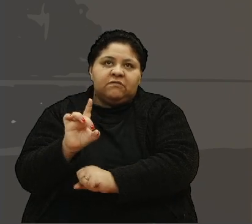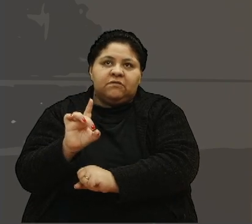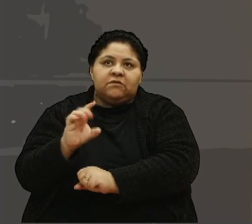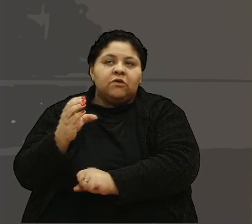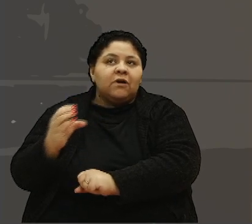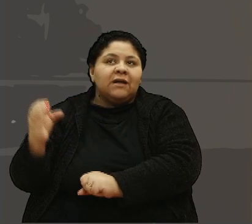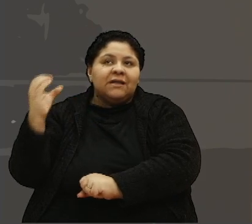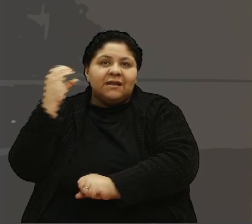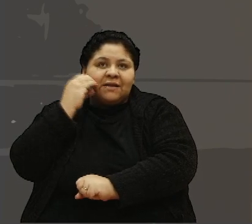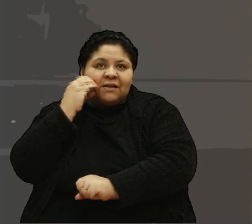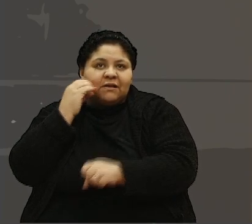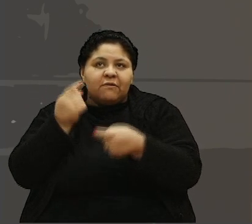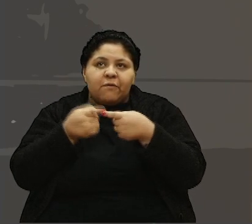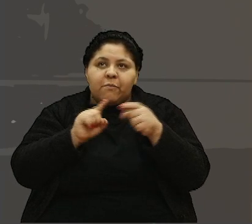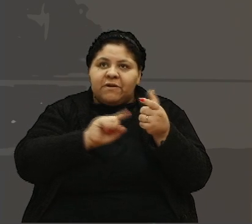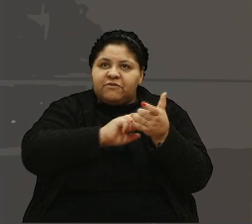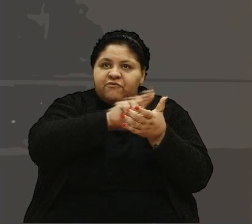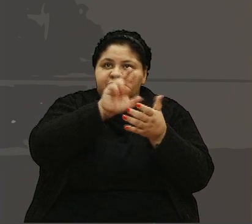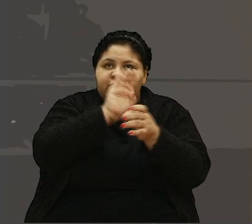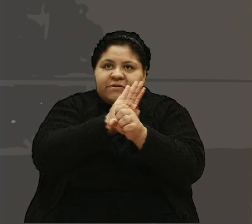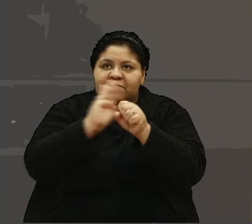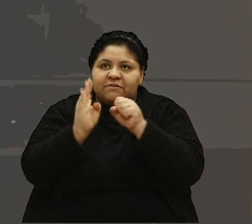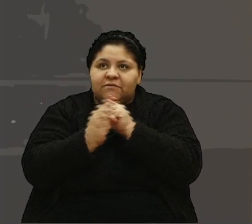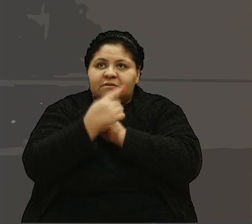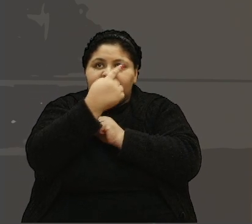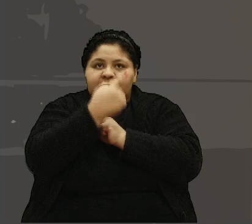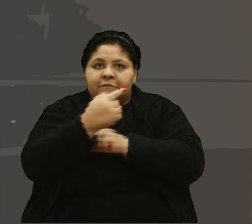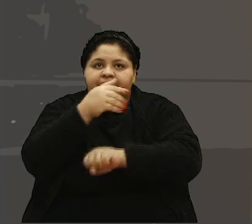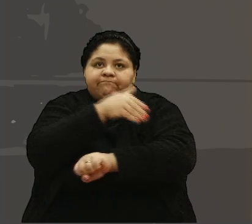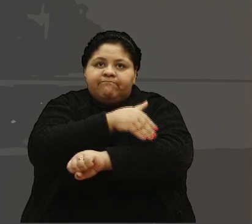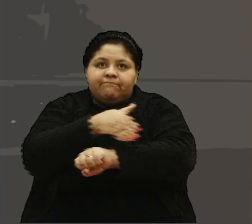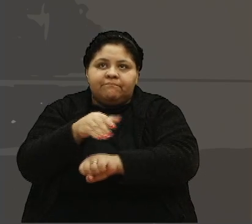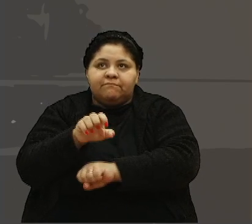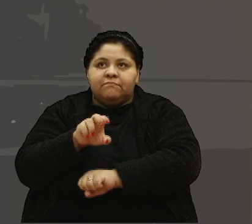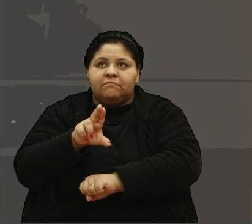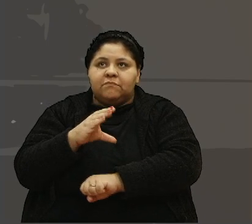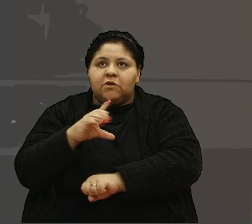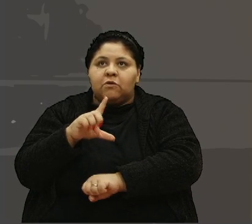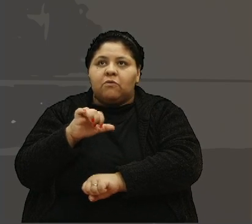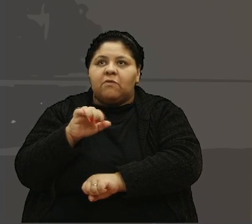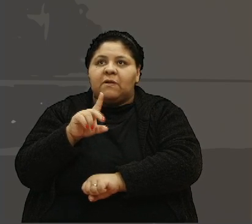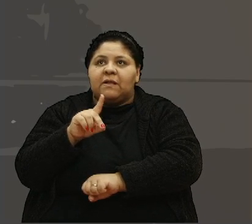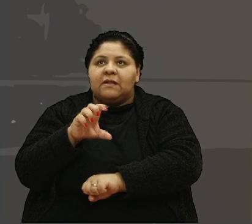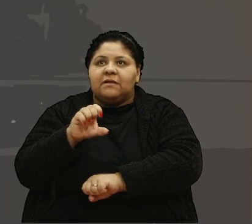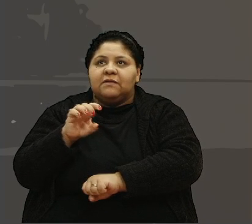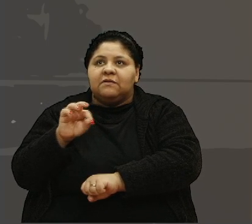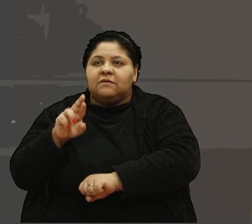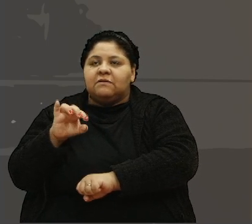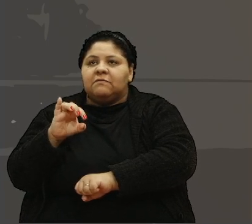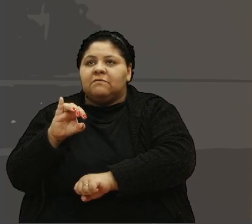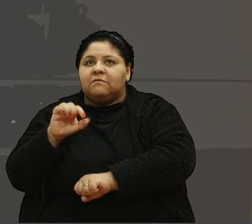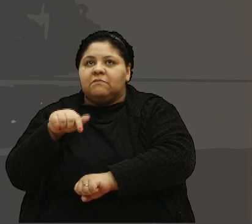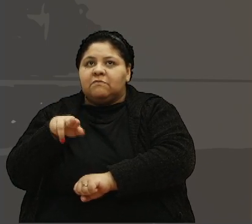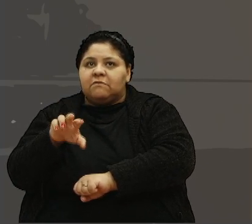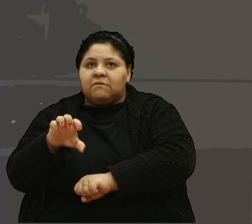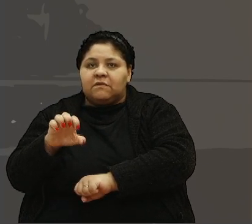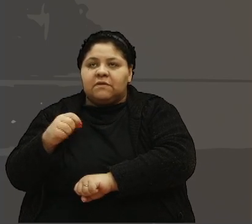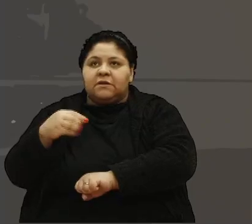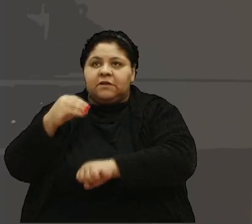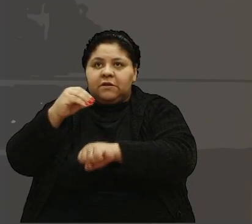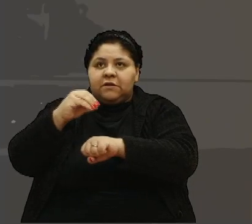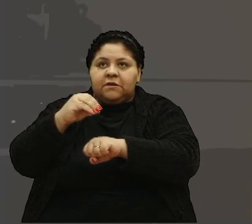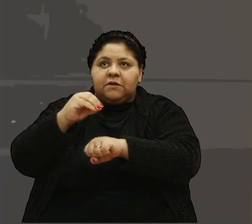Anarec, mas vários bairros. Aí é a rua Euclides Triquês, indicação desse vereador Juliano